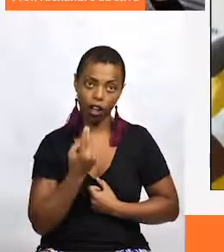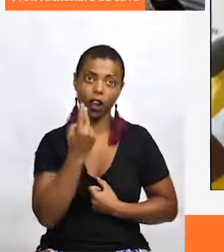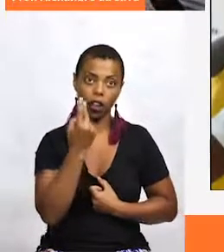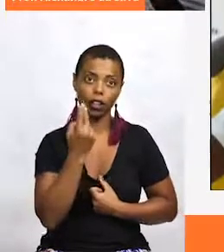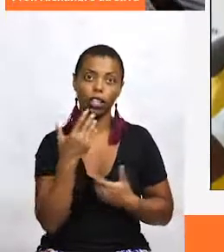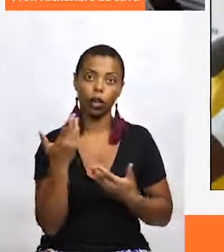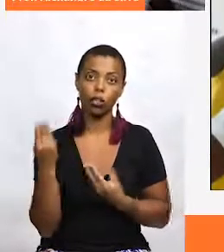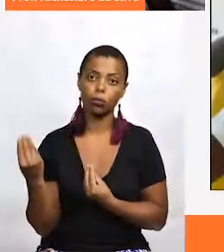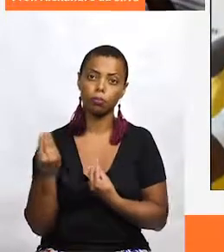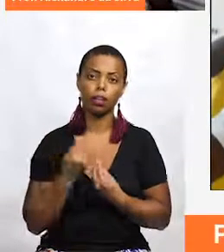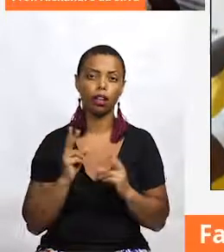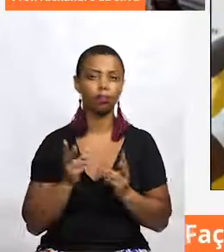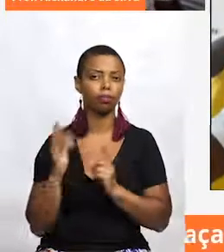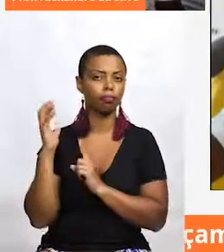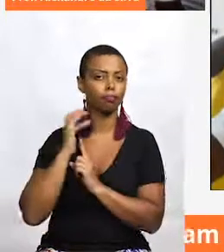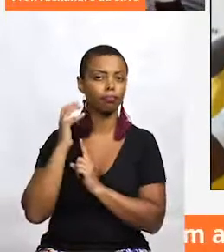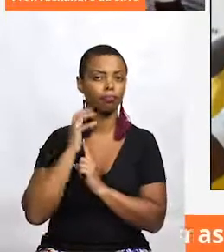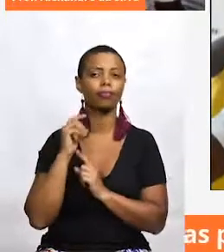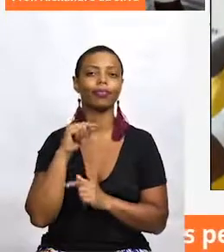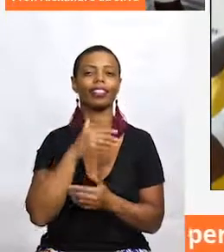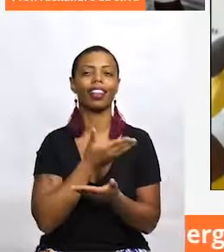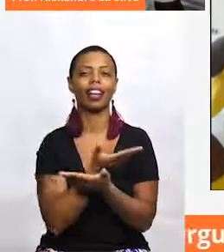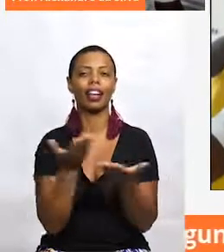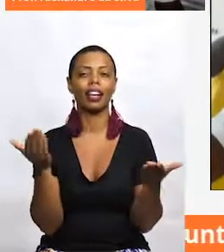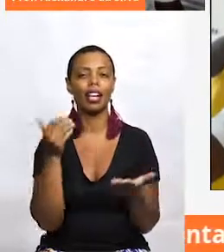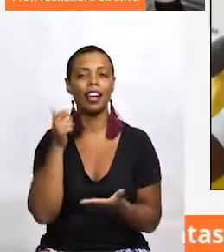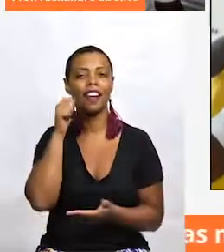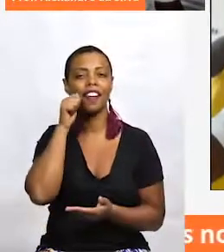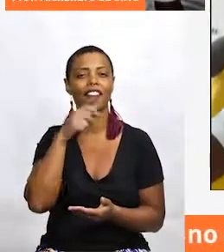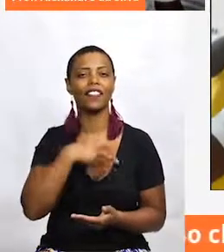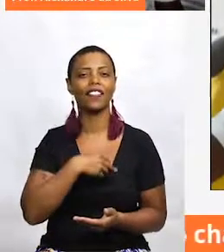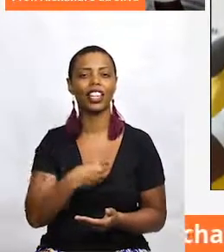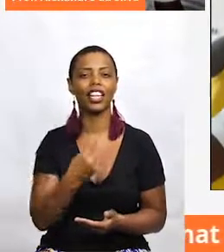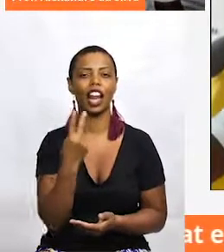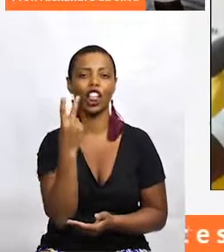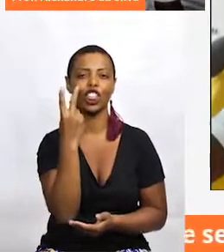norteou. Aqui, né, minhas duas filhas,